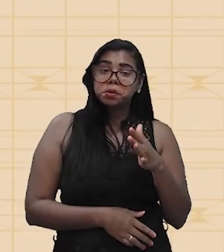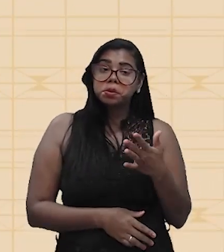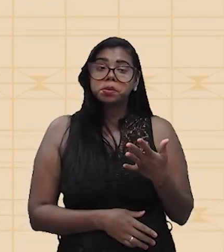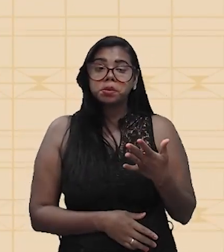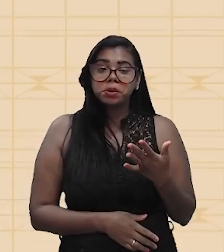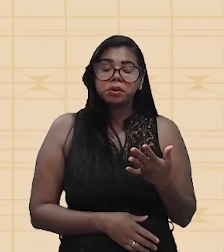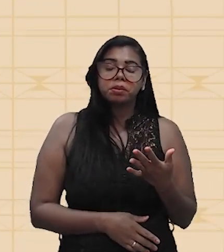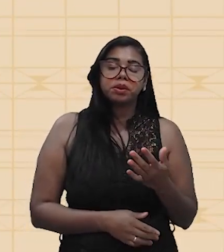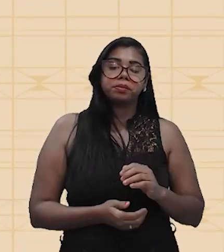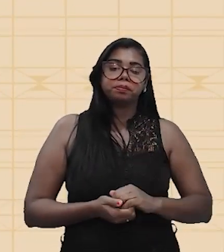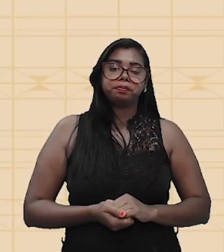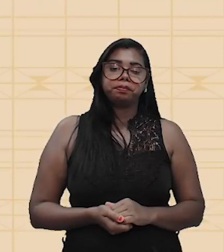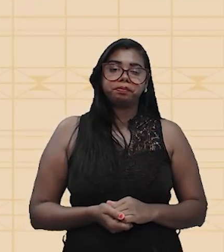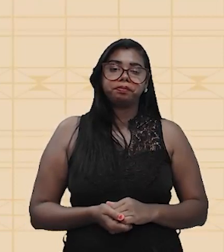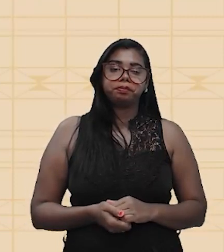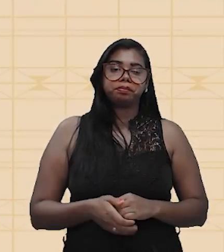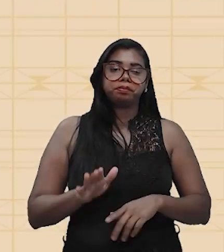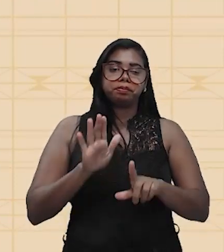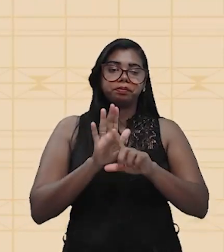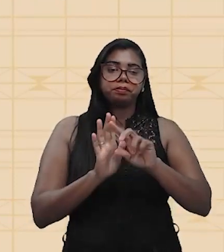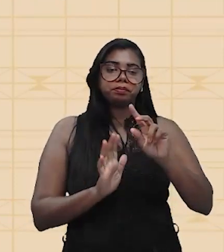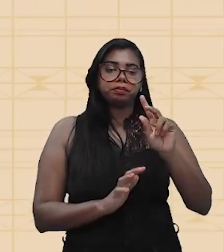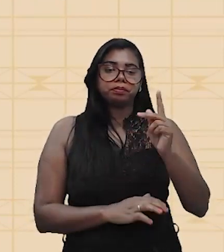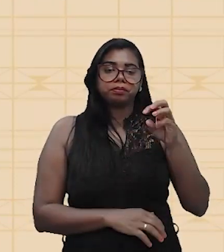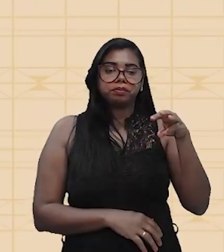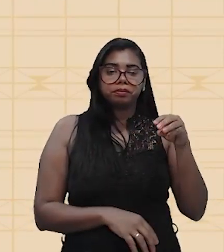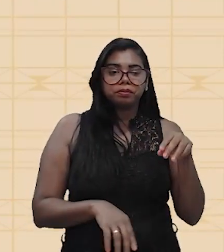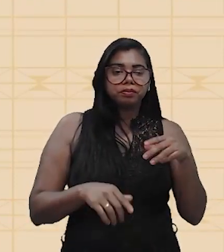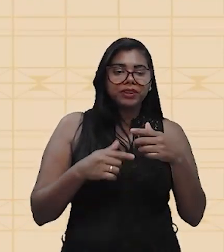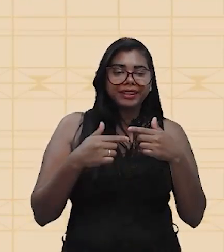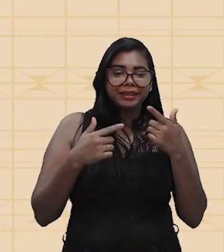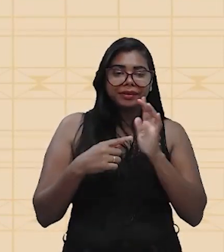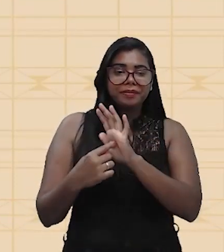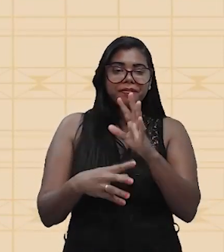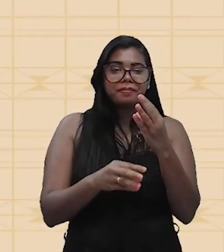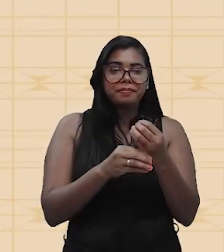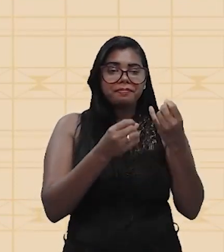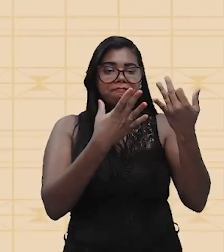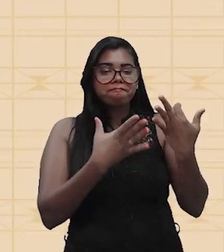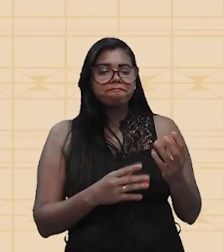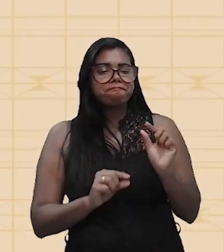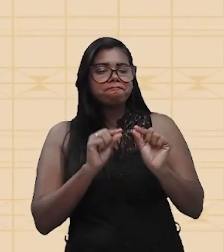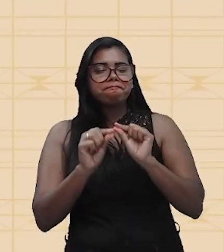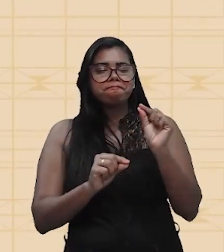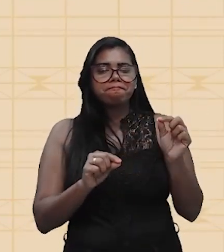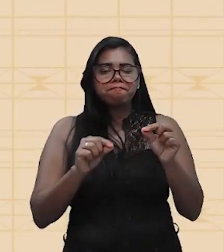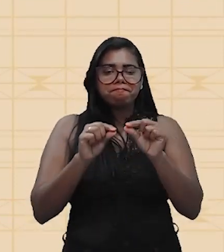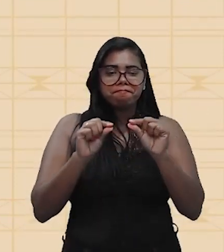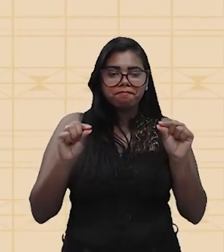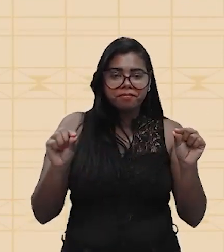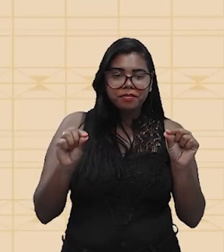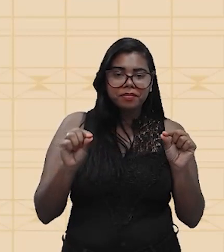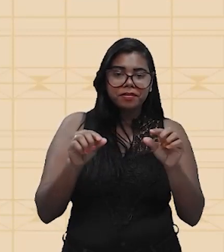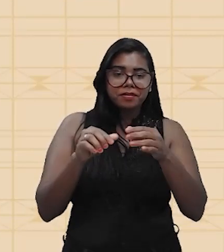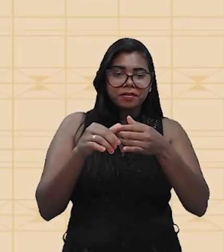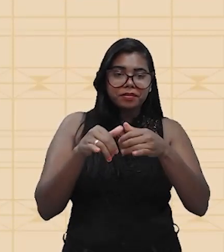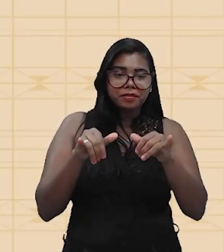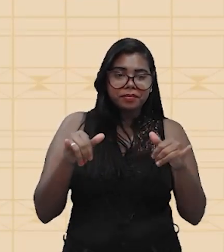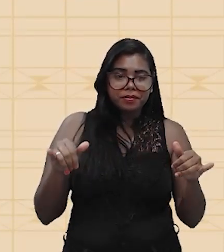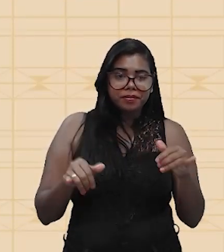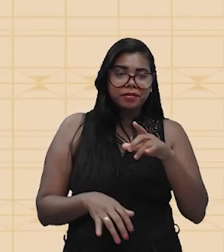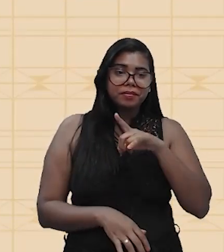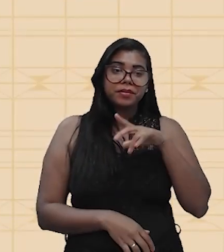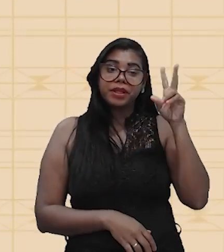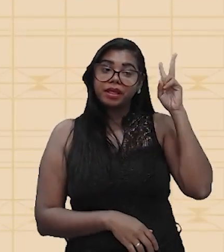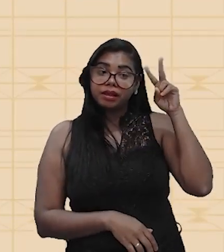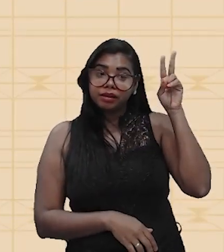Ohm. É a lei de Ohm, você ri, que vai ditar qual a intensidade da corrente que você tem. Mas lembrando que quanto maior